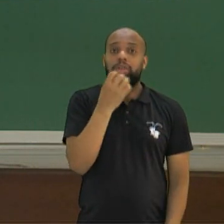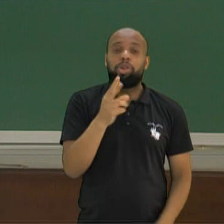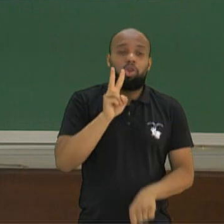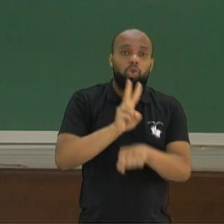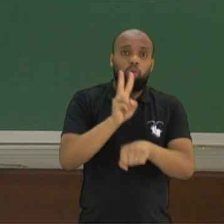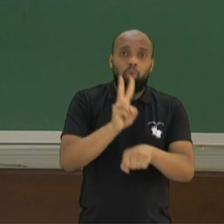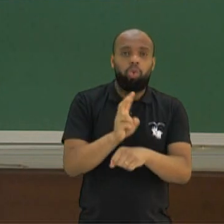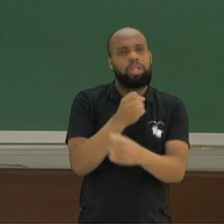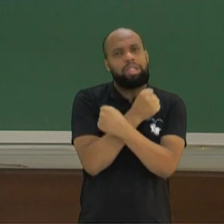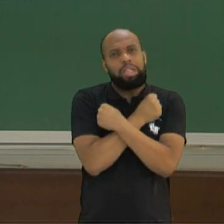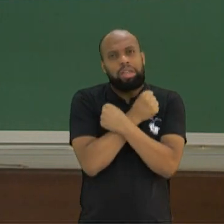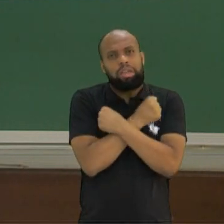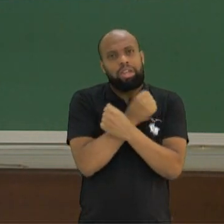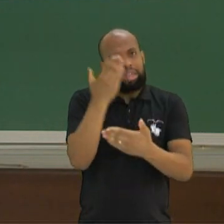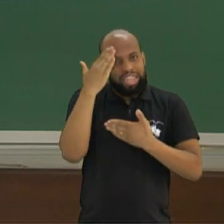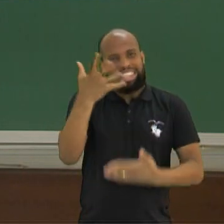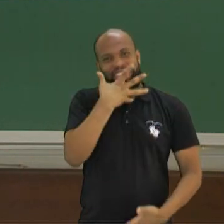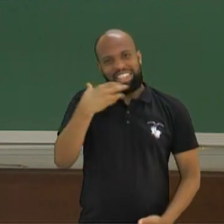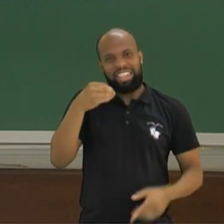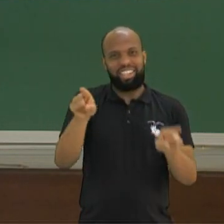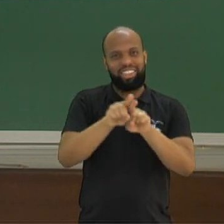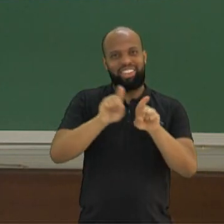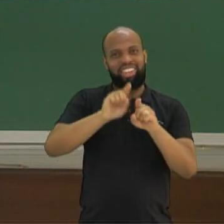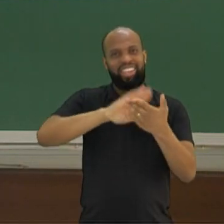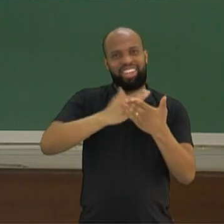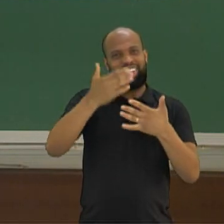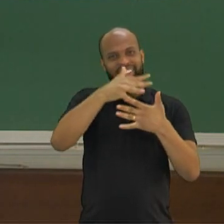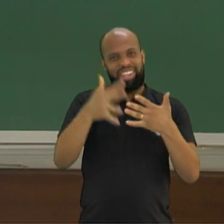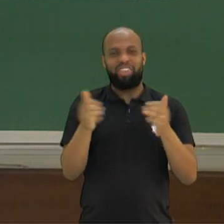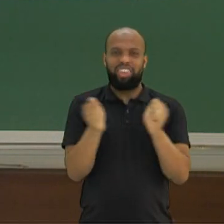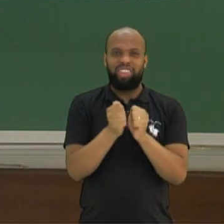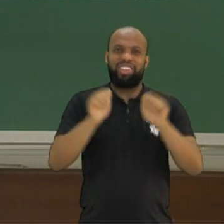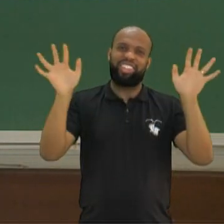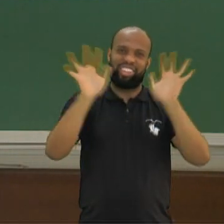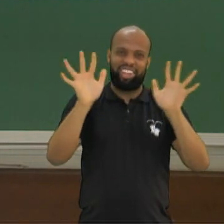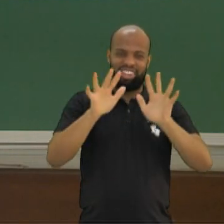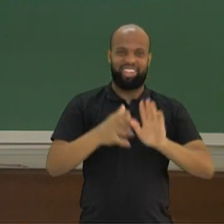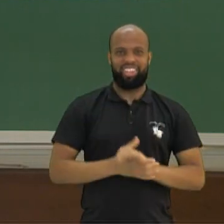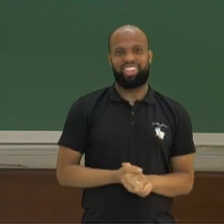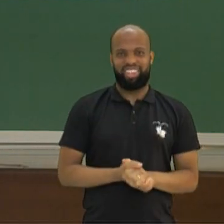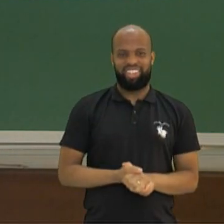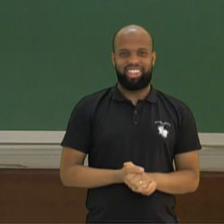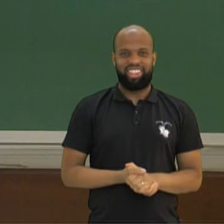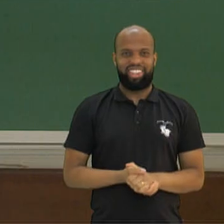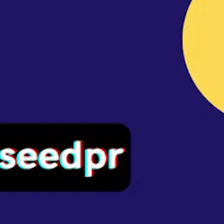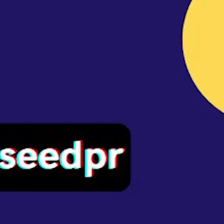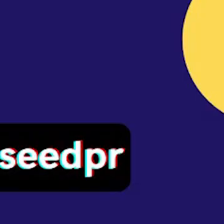cuidem, um abraço, agradeço o Natan, nosso intérprete que está aqui com a gente. Até mais, pessoal!